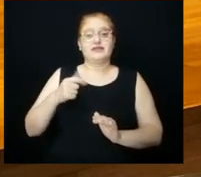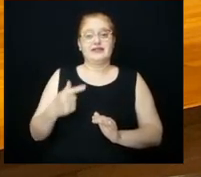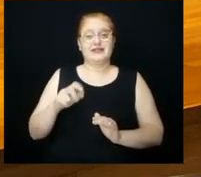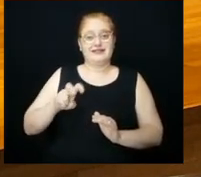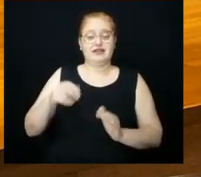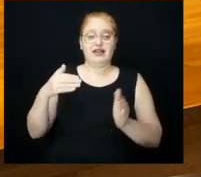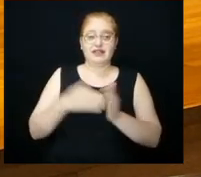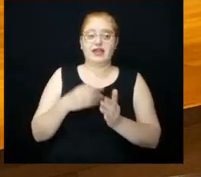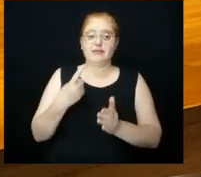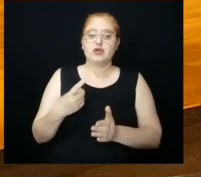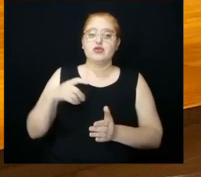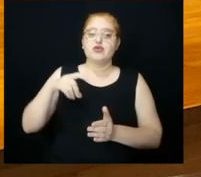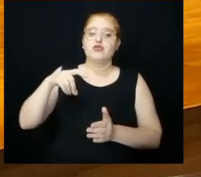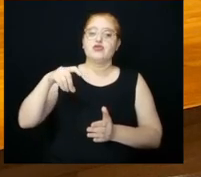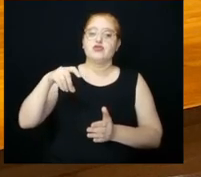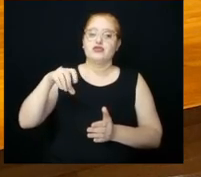até